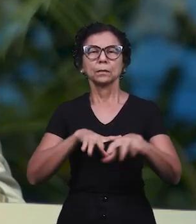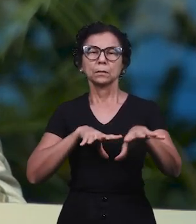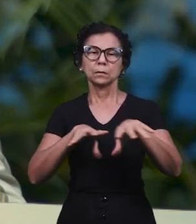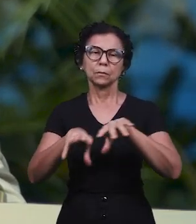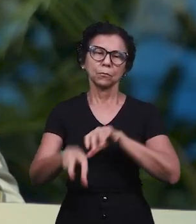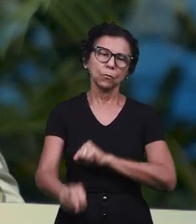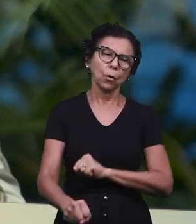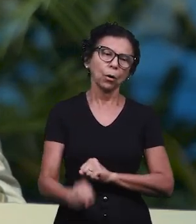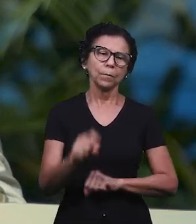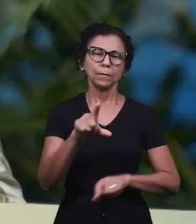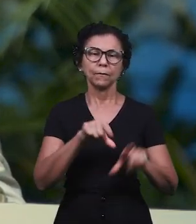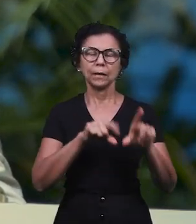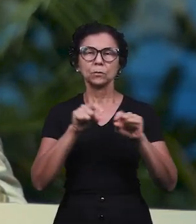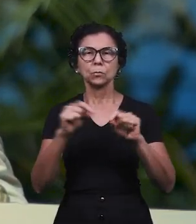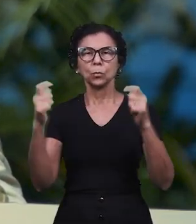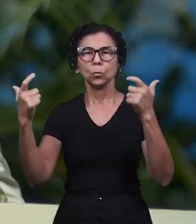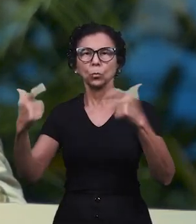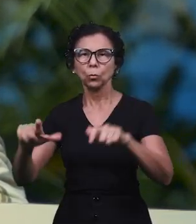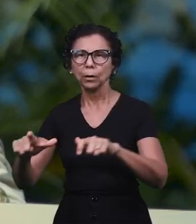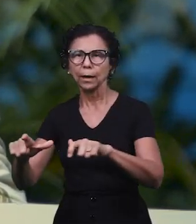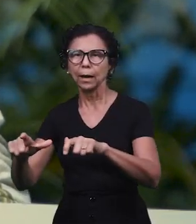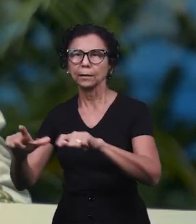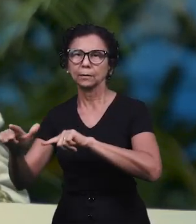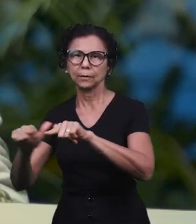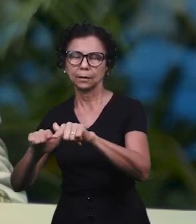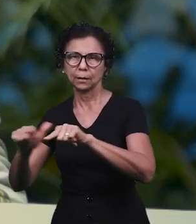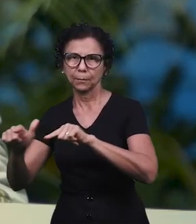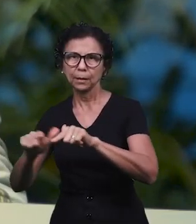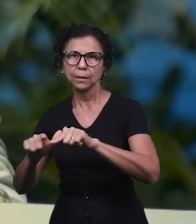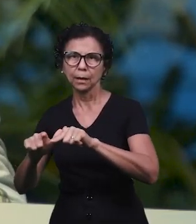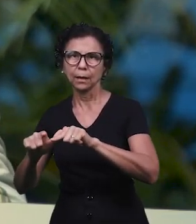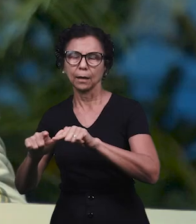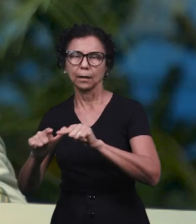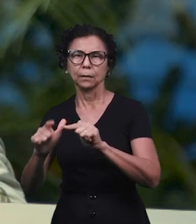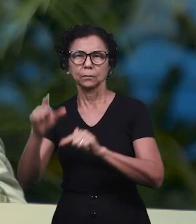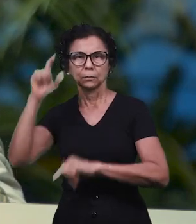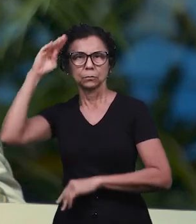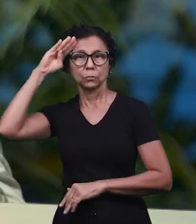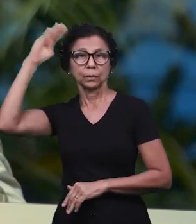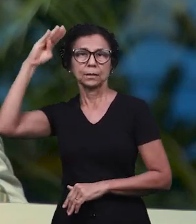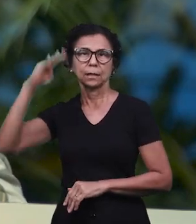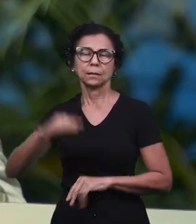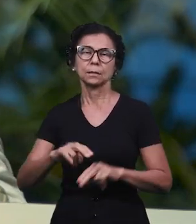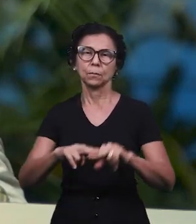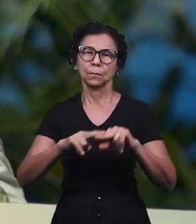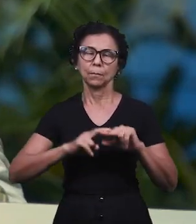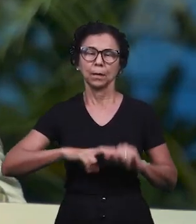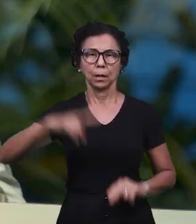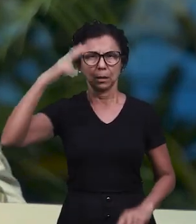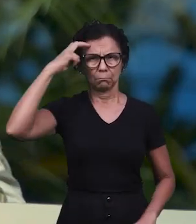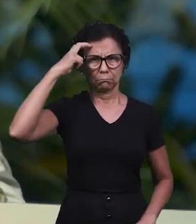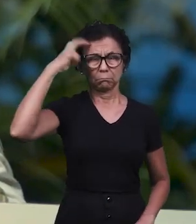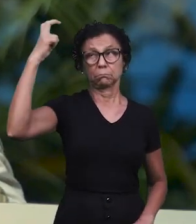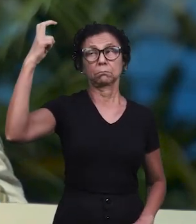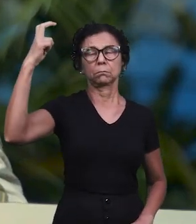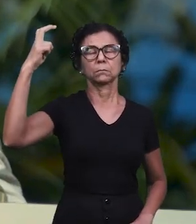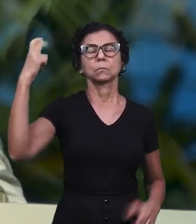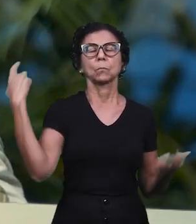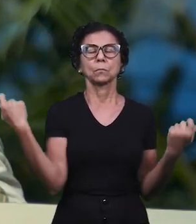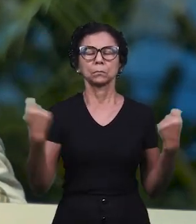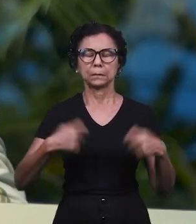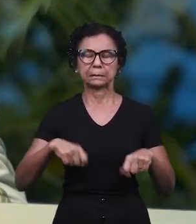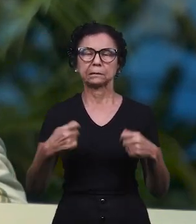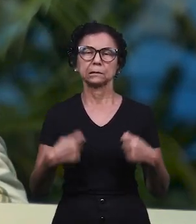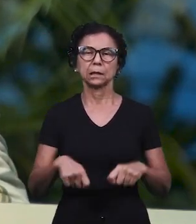unidade, aonde ele almeja servir. Então é basicamente através do mérito intelectual que nós realizamos